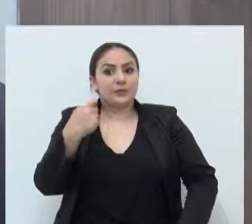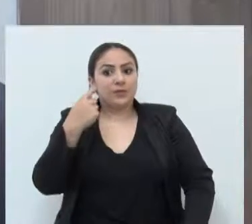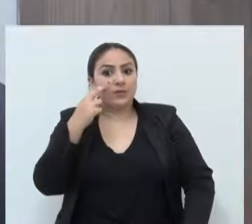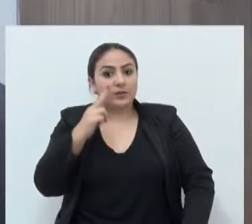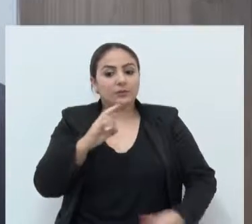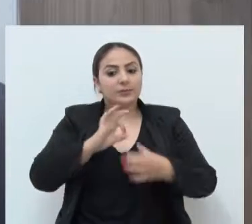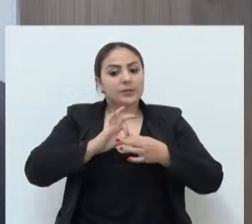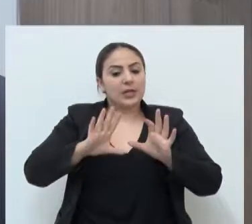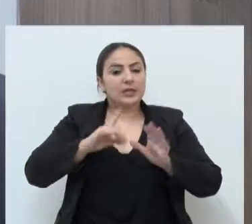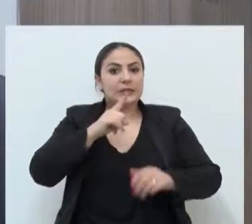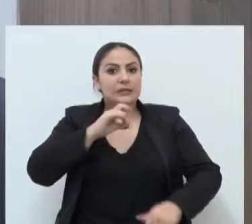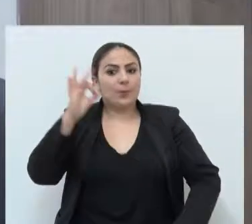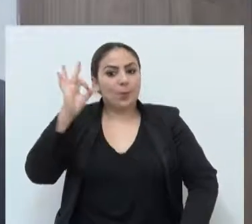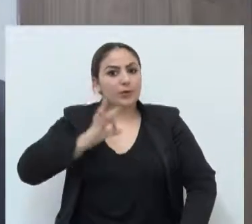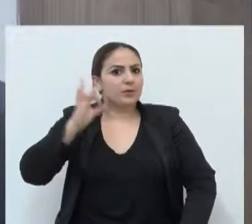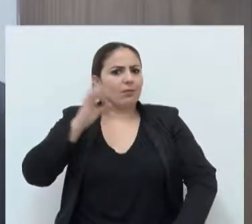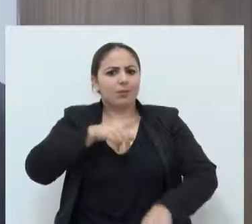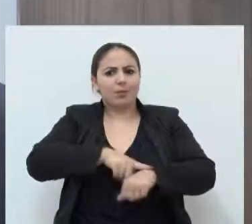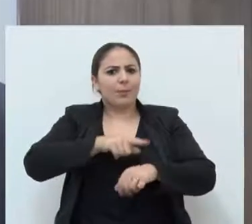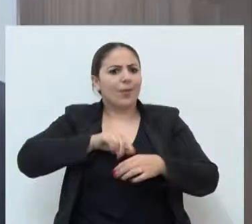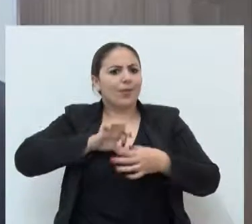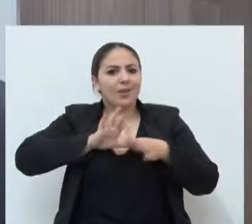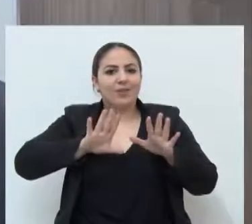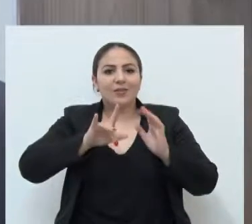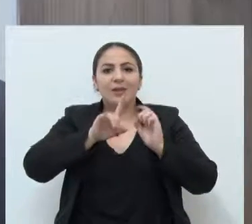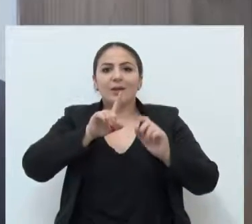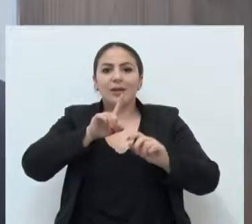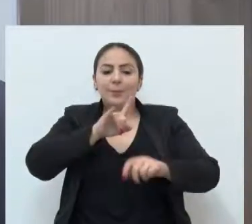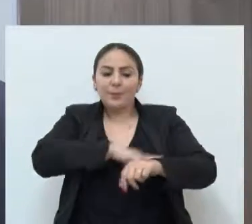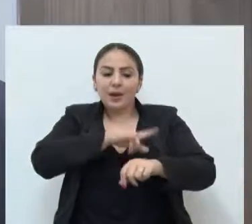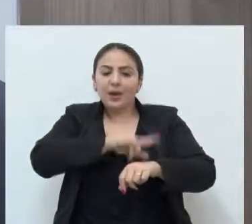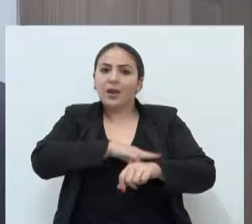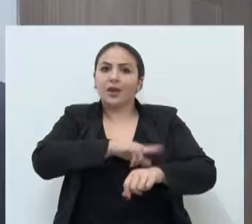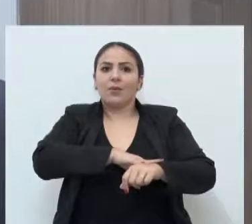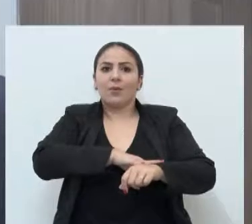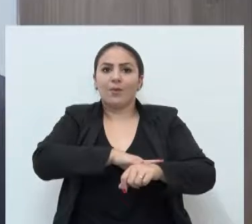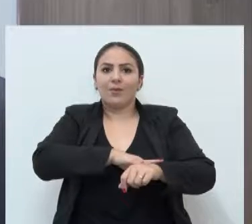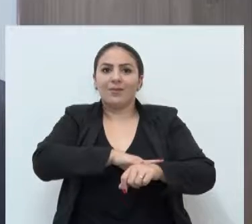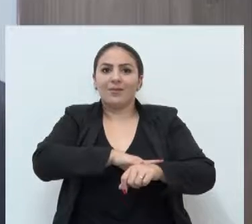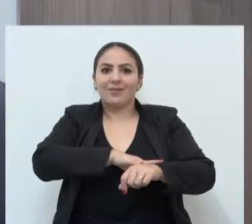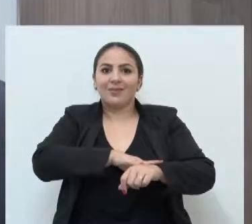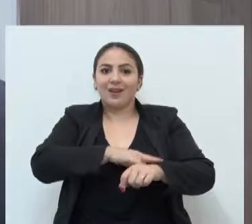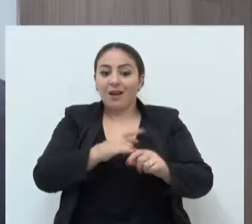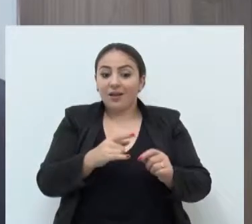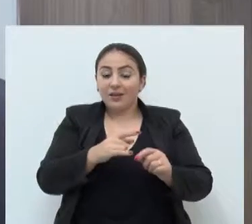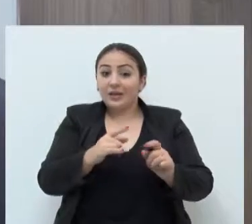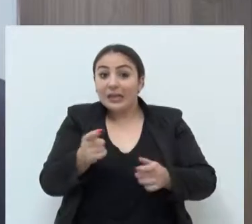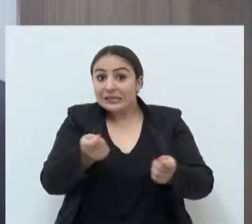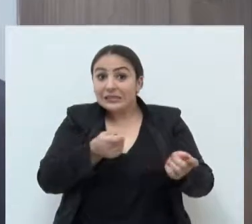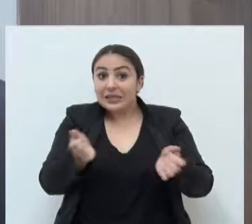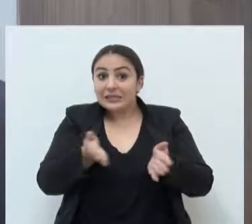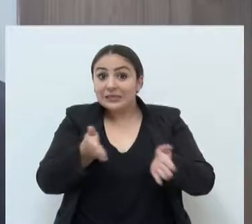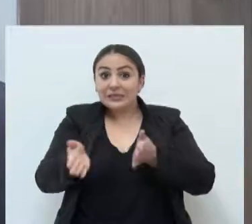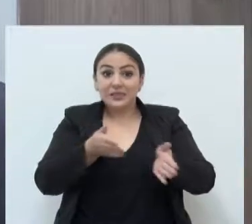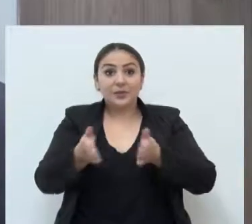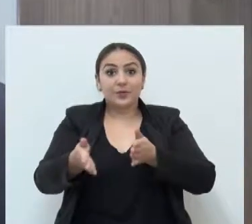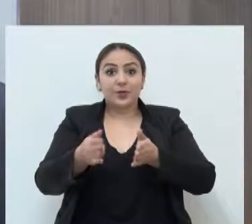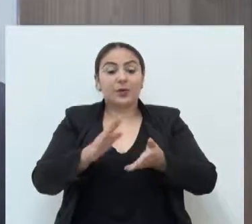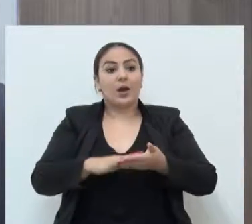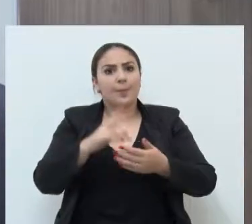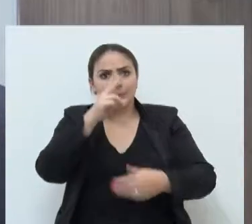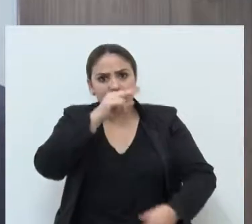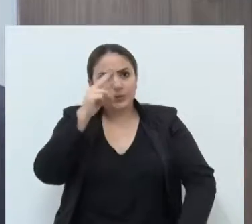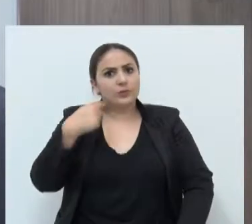disponibilizar 100% do tempo banheiros acessíveis para pessoas deficientes. A prefeitura também tem que fazer isso no seu